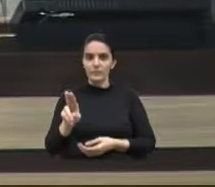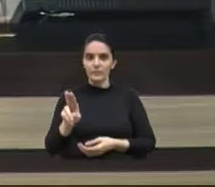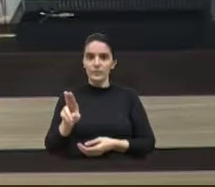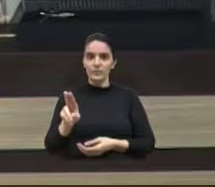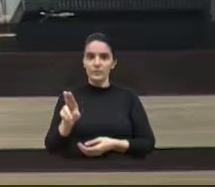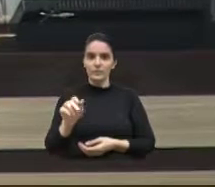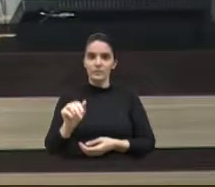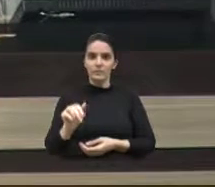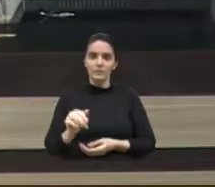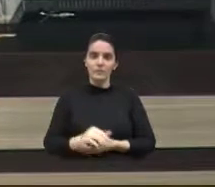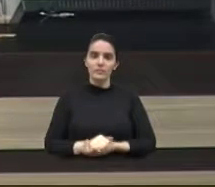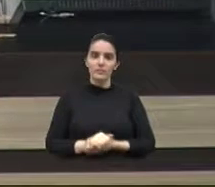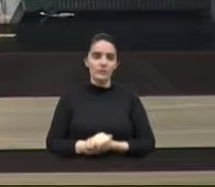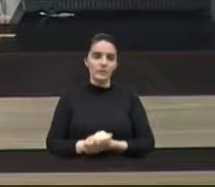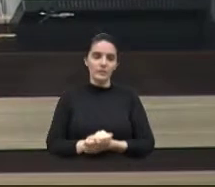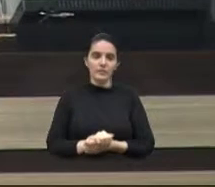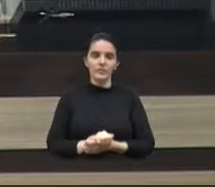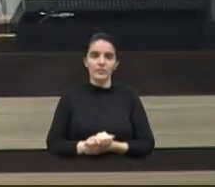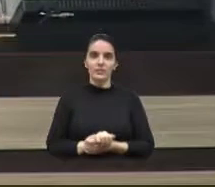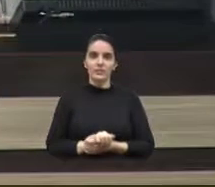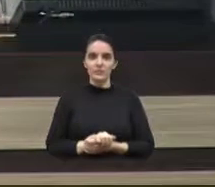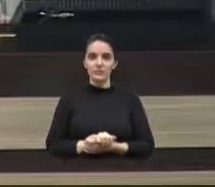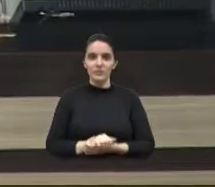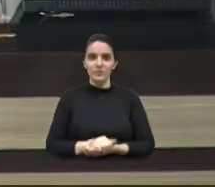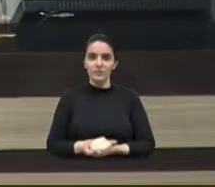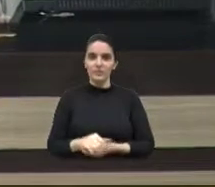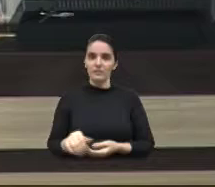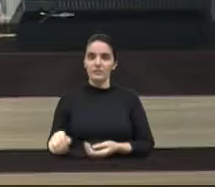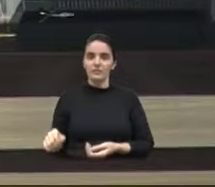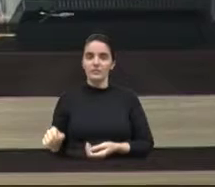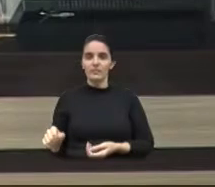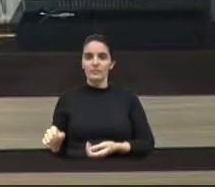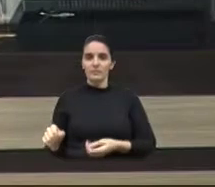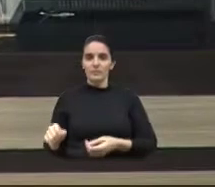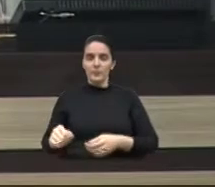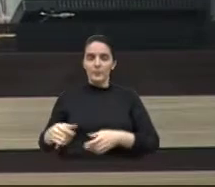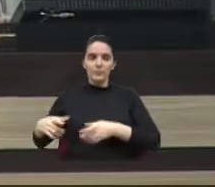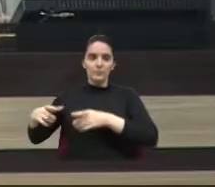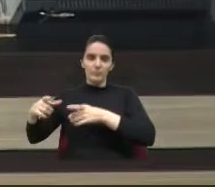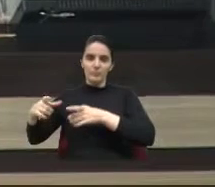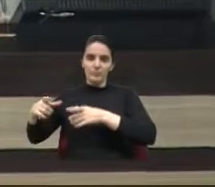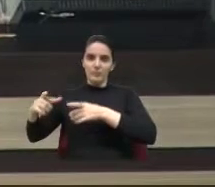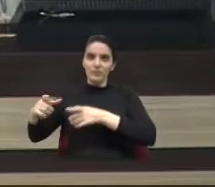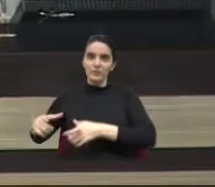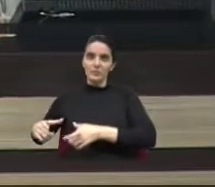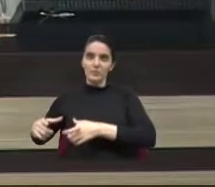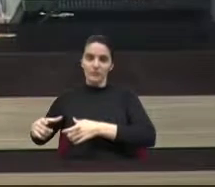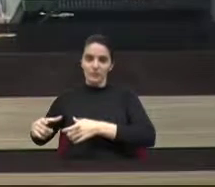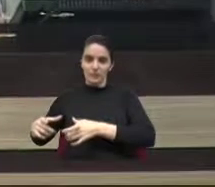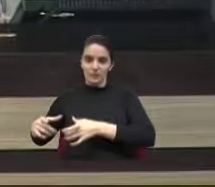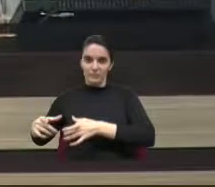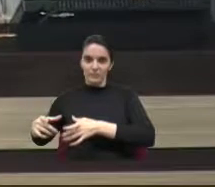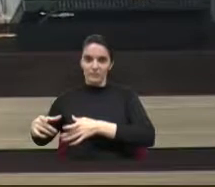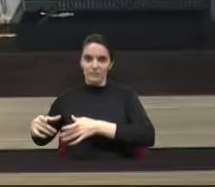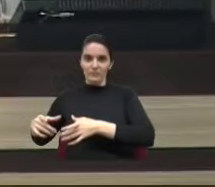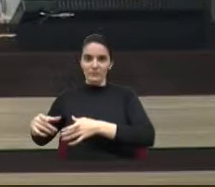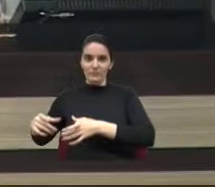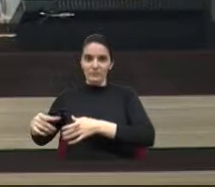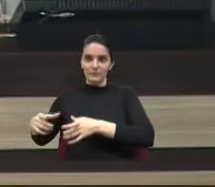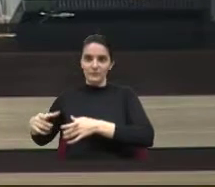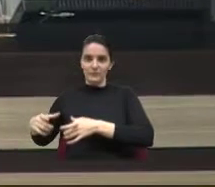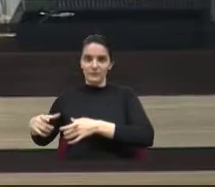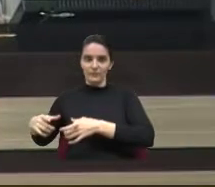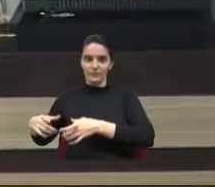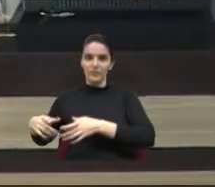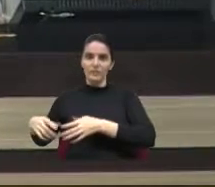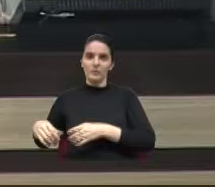de senhor Benedito Francisco na rua projetada 1 do bairro Jardim Dom Oscar Romero, para denominar como prolongamento da rua